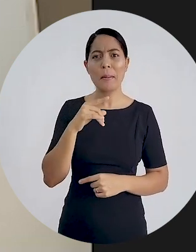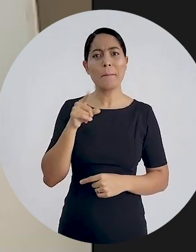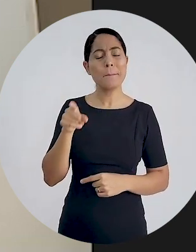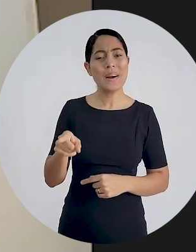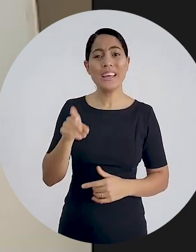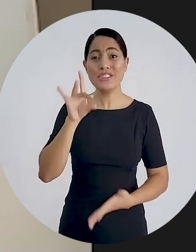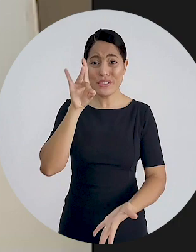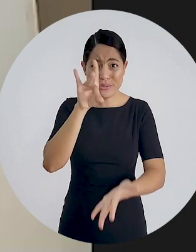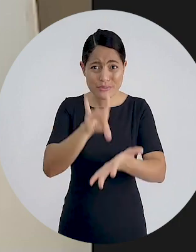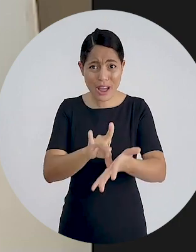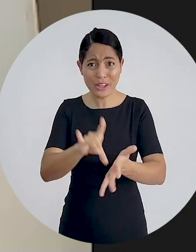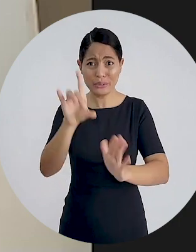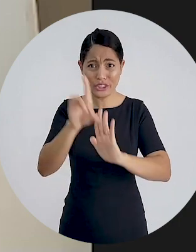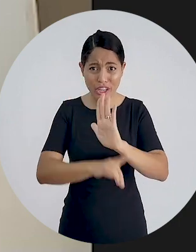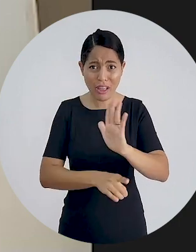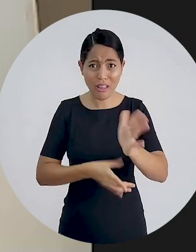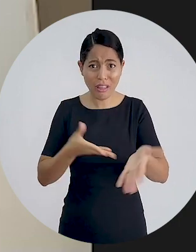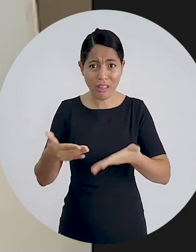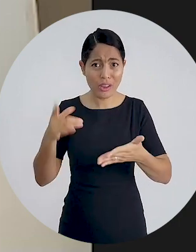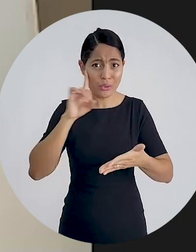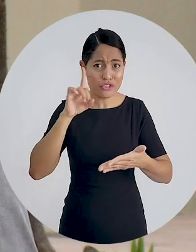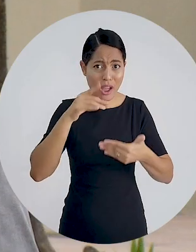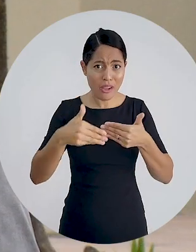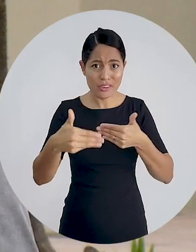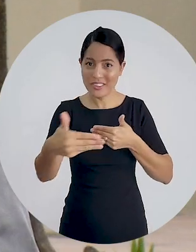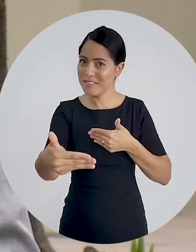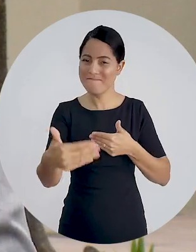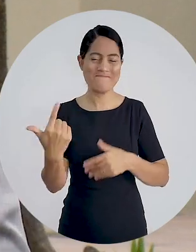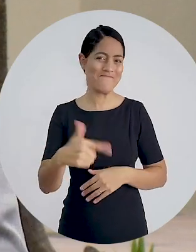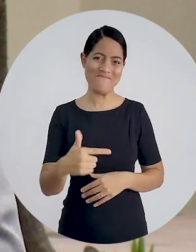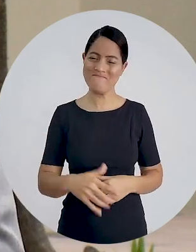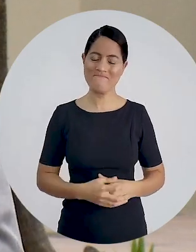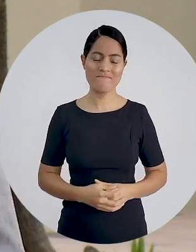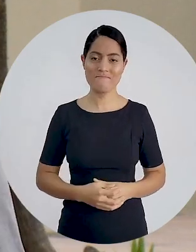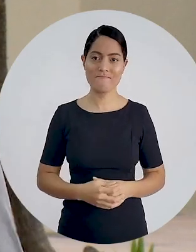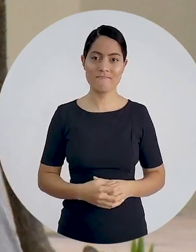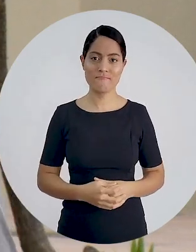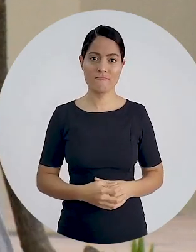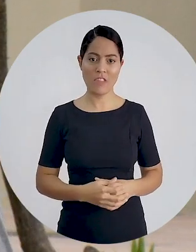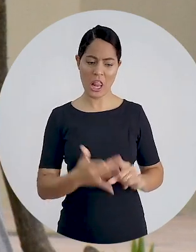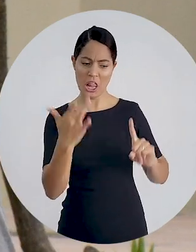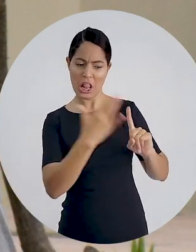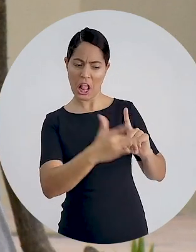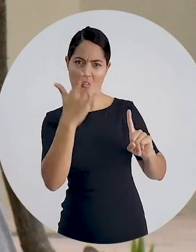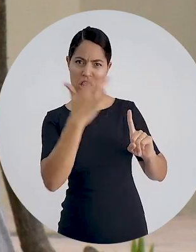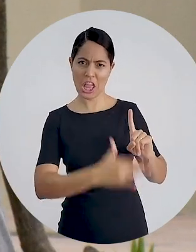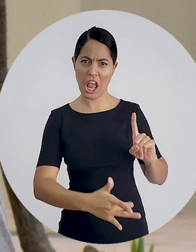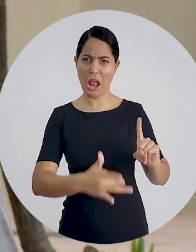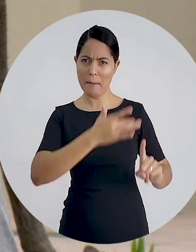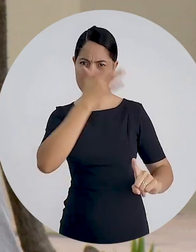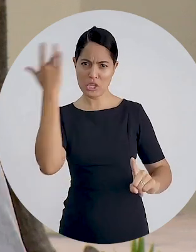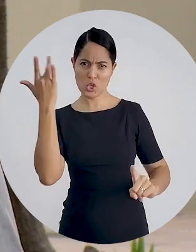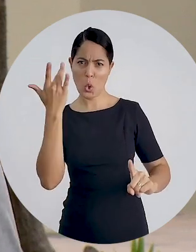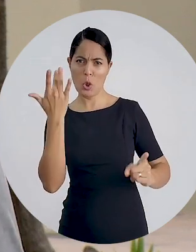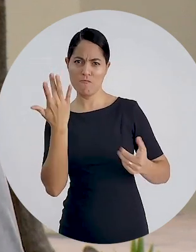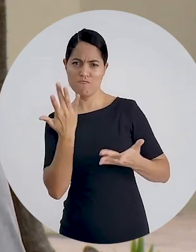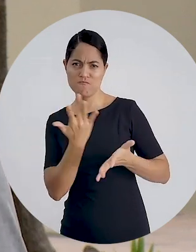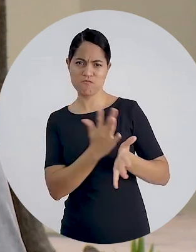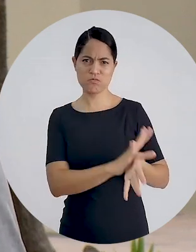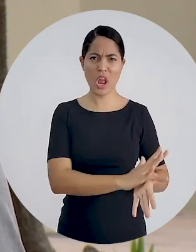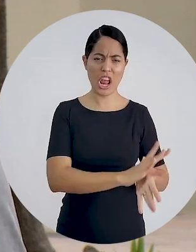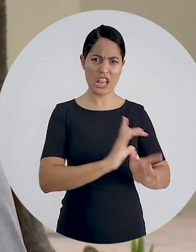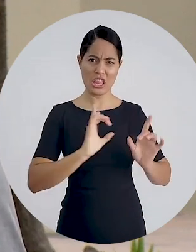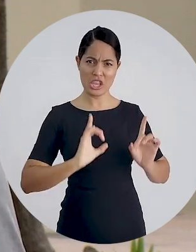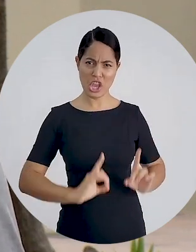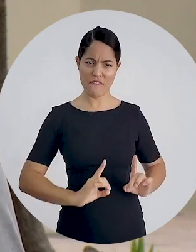não têm esse direito assistido em todos os momentos. Discriminar pessoas com deficiência, entre elas os autistas,